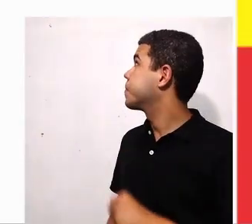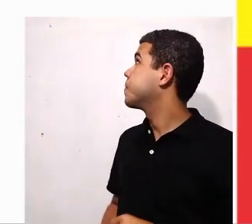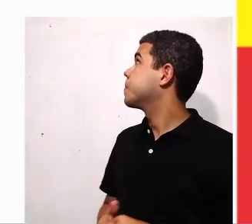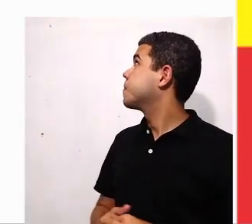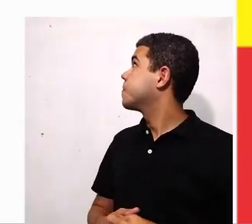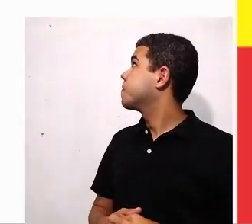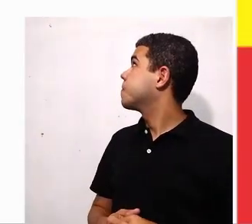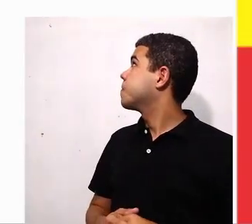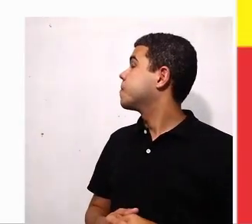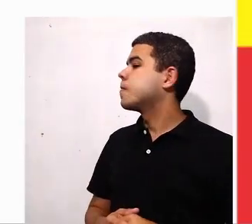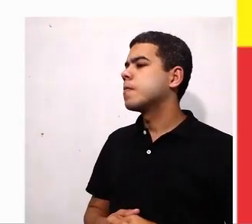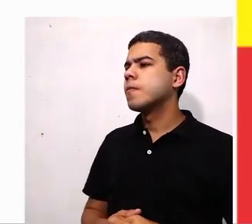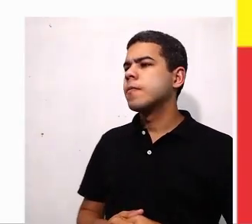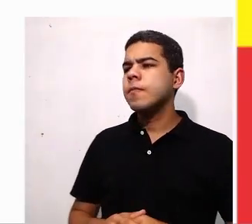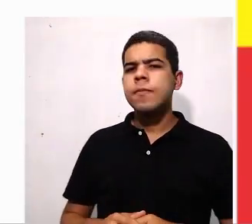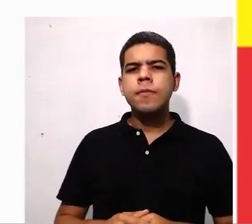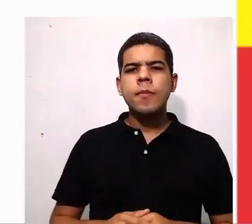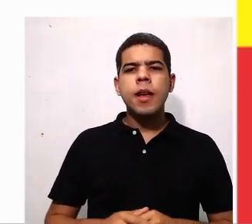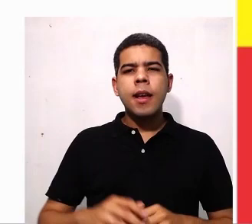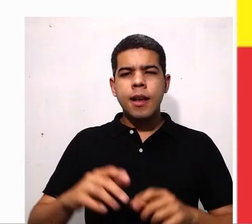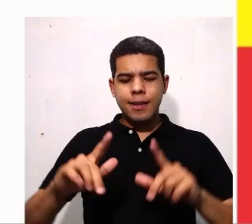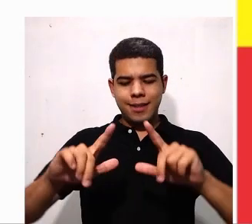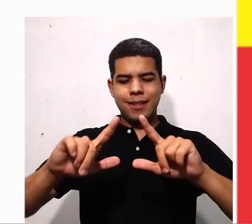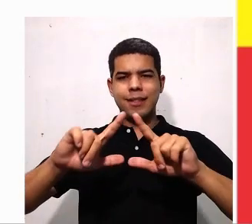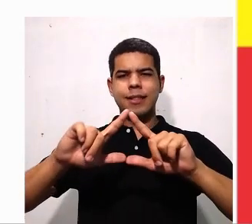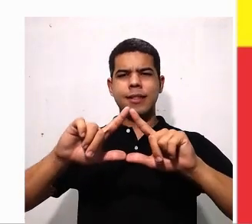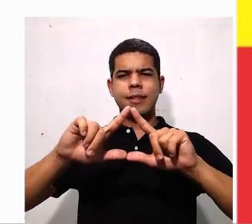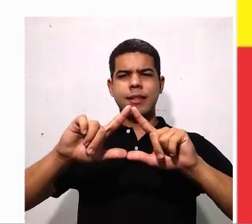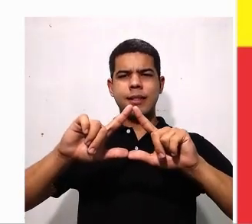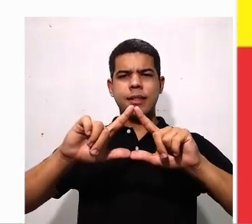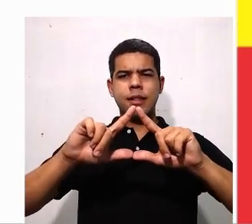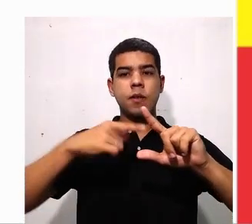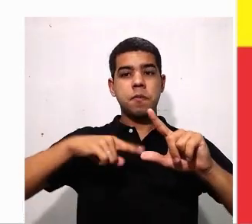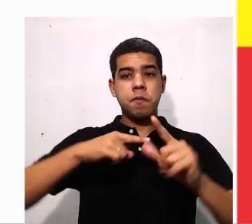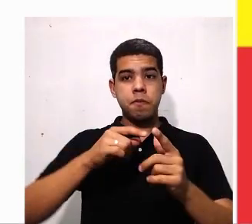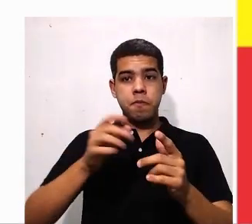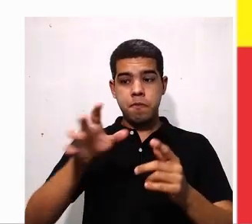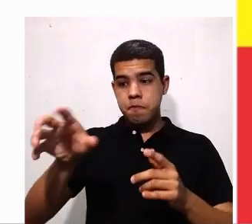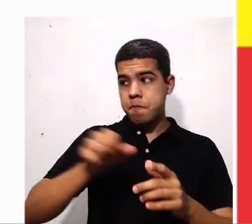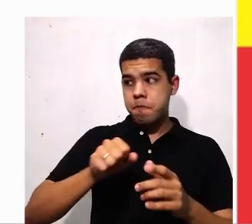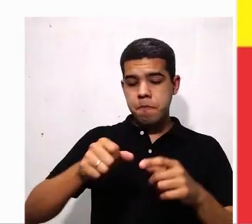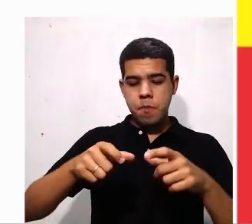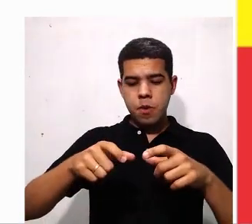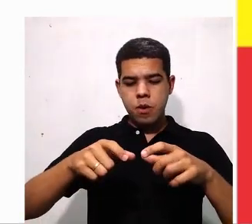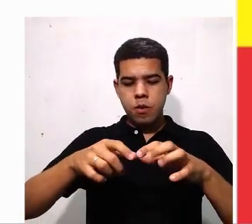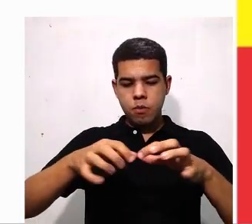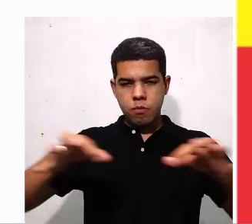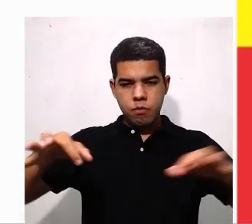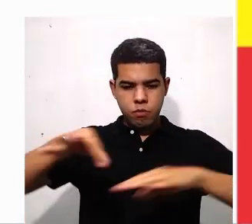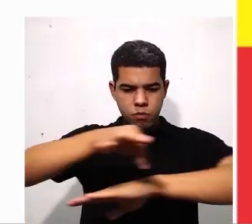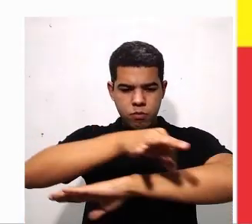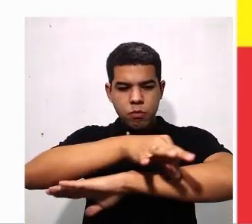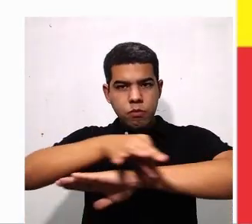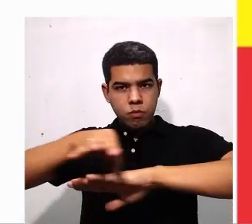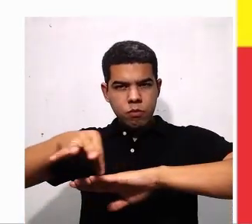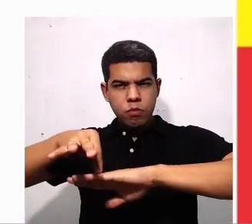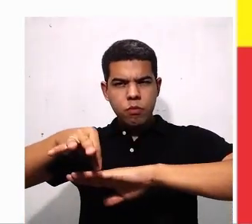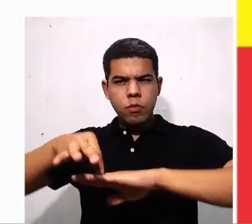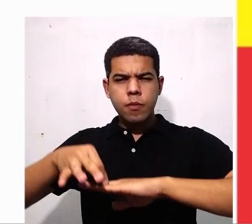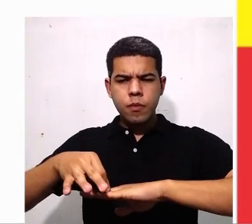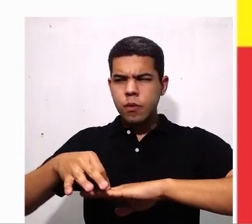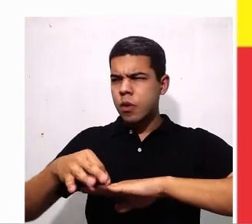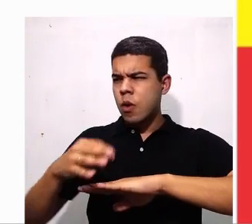vocês o seguinte, triângulo. Vamos pegar uma régua e vamos ter 4 centímetros,